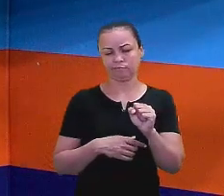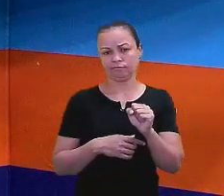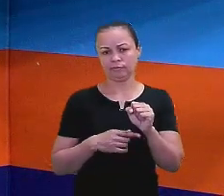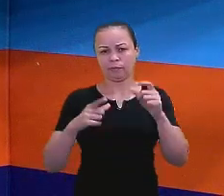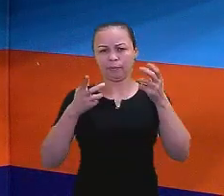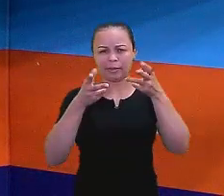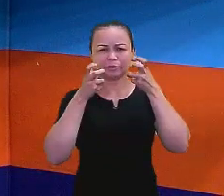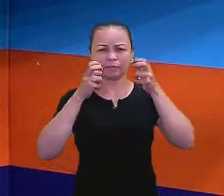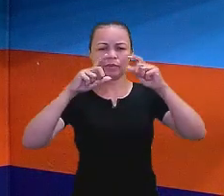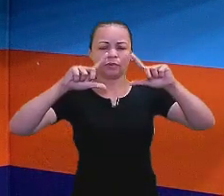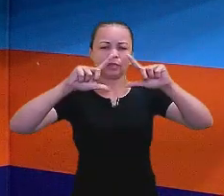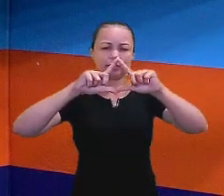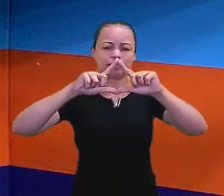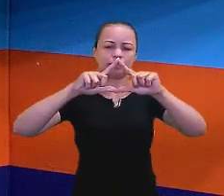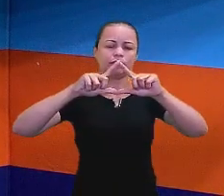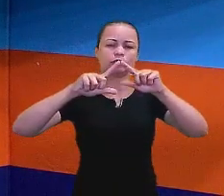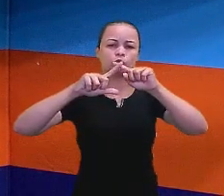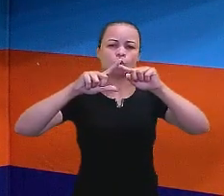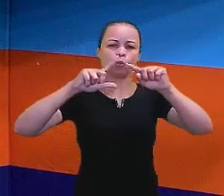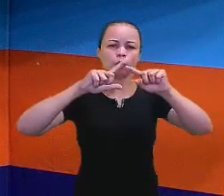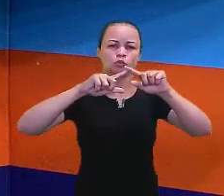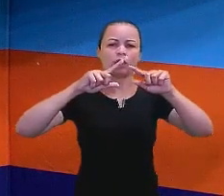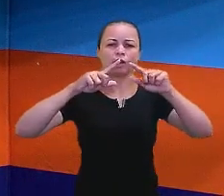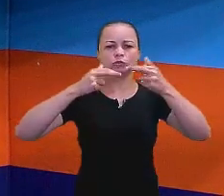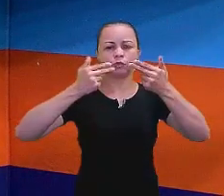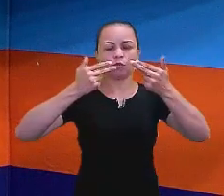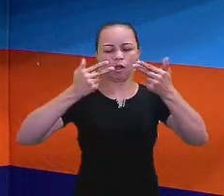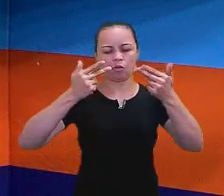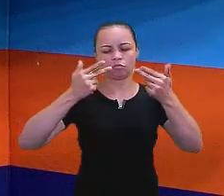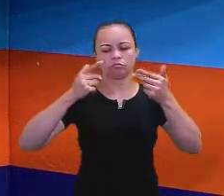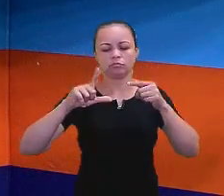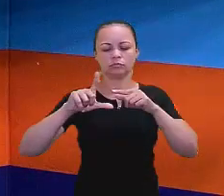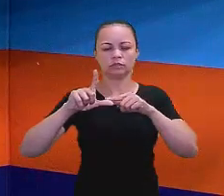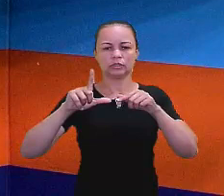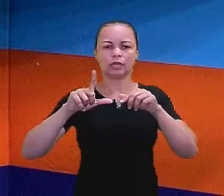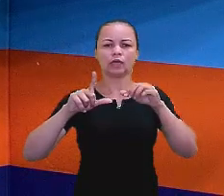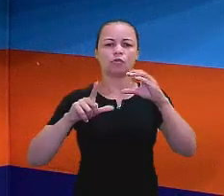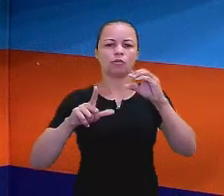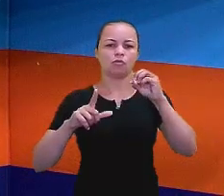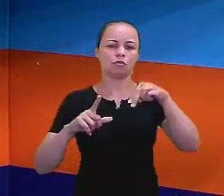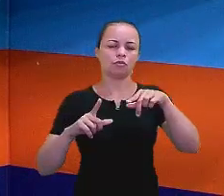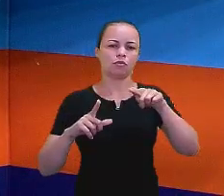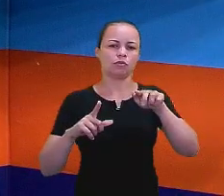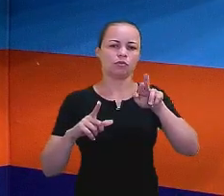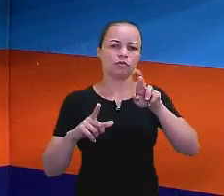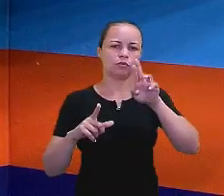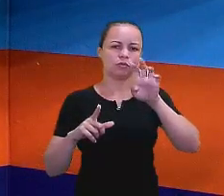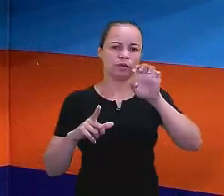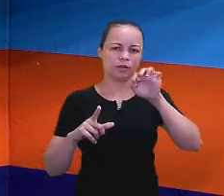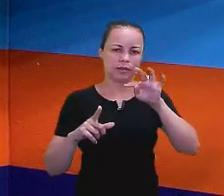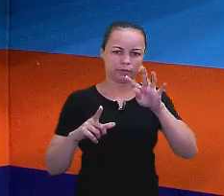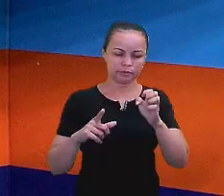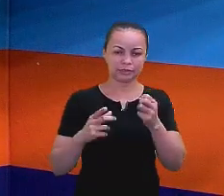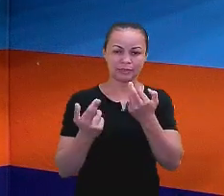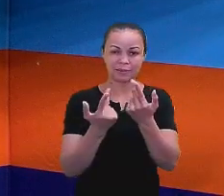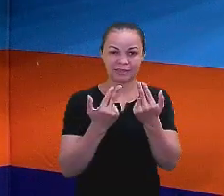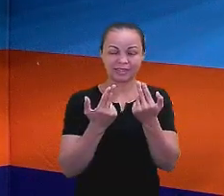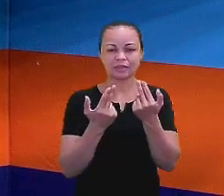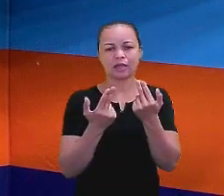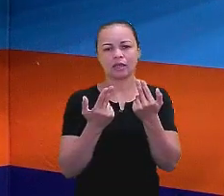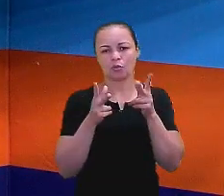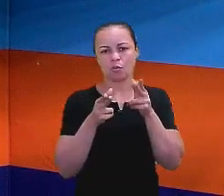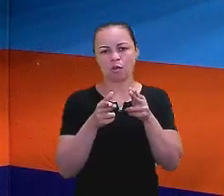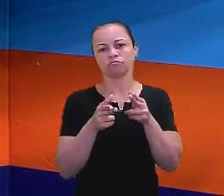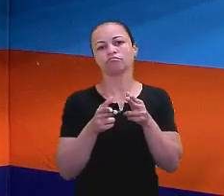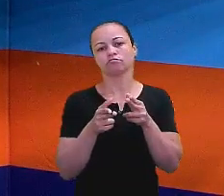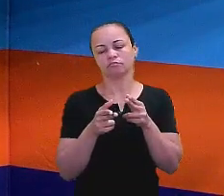precisamente, tem 2 ângulos iguais, né? Lá na base, congruentes, mesma medida. Lembram disso? Está lá no nosso problema que